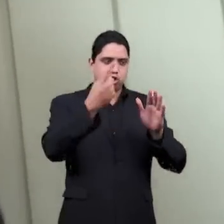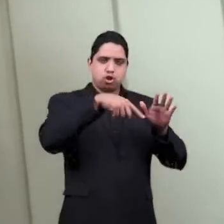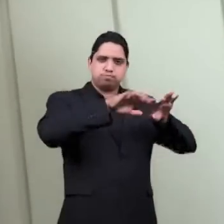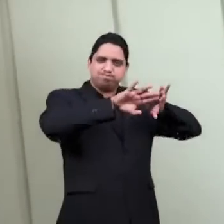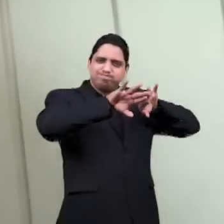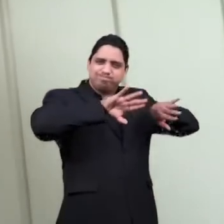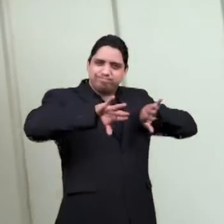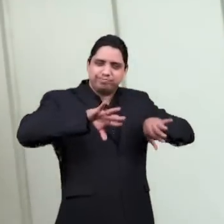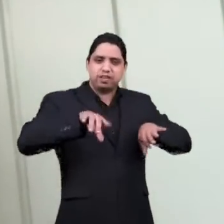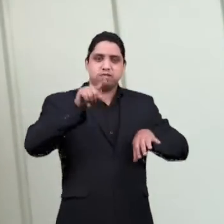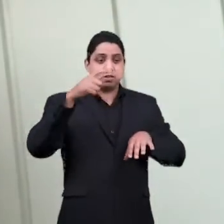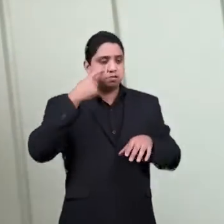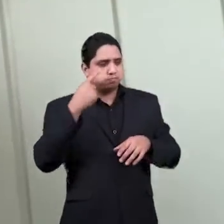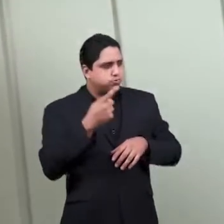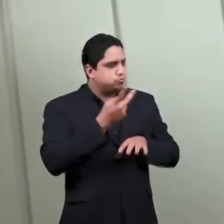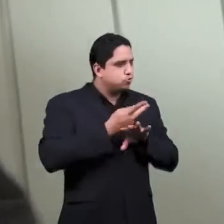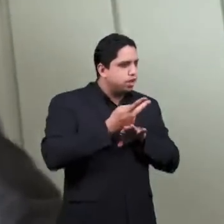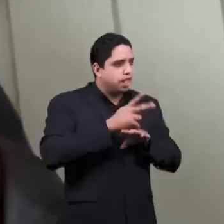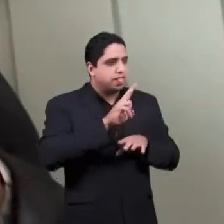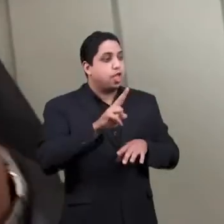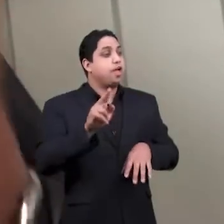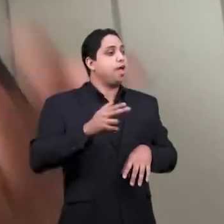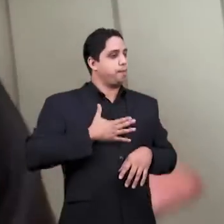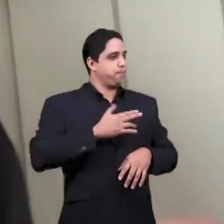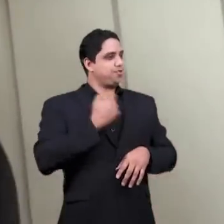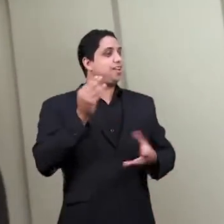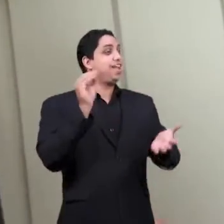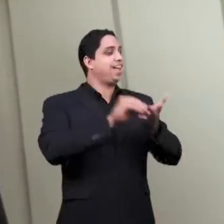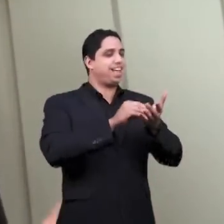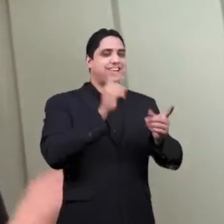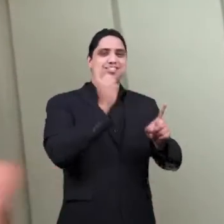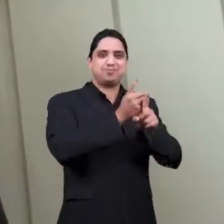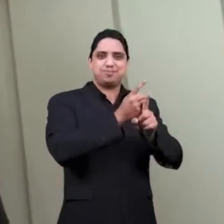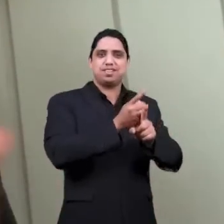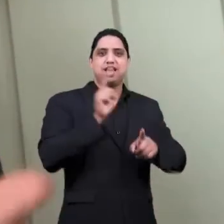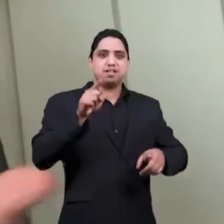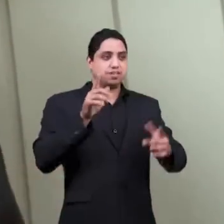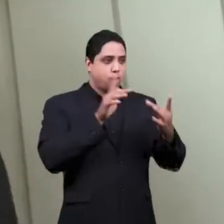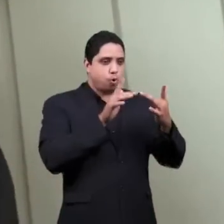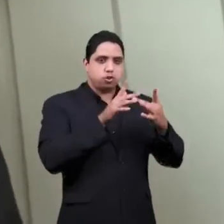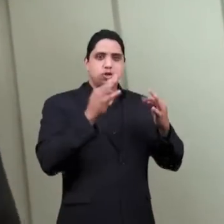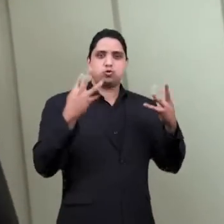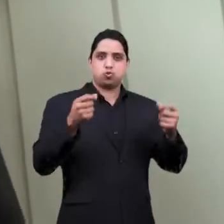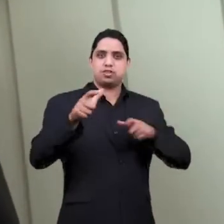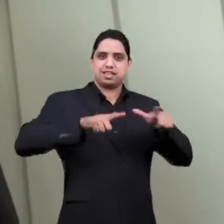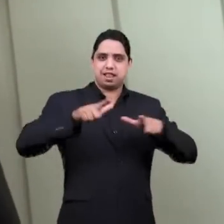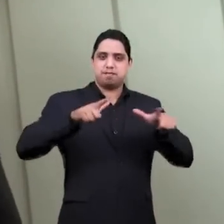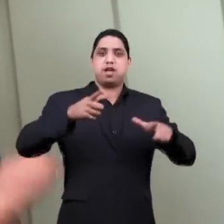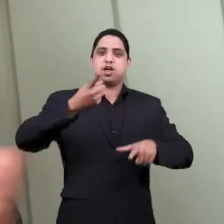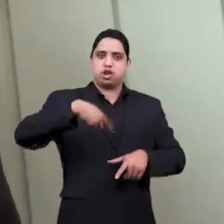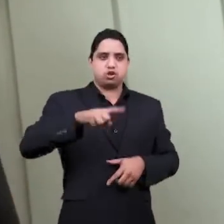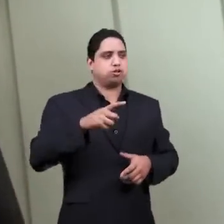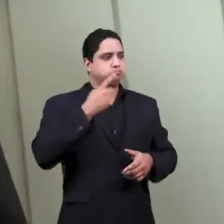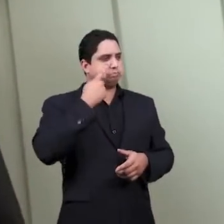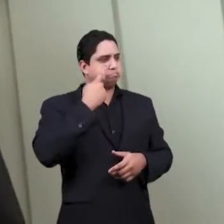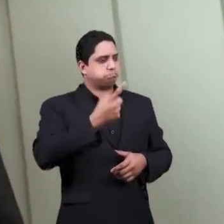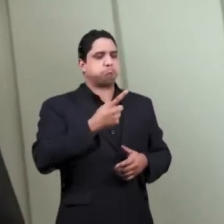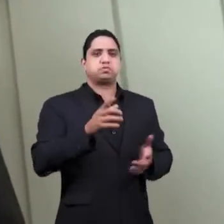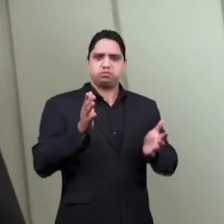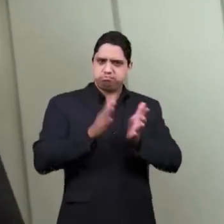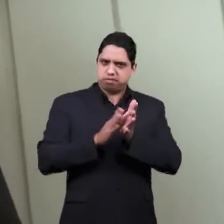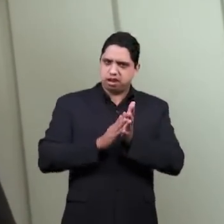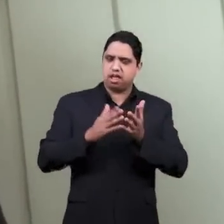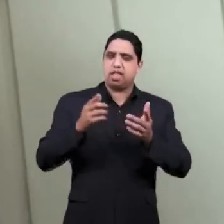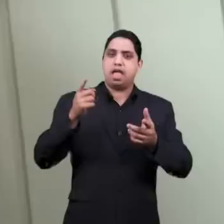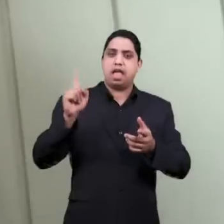irmãos vão ver ali os seus nomes, vão estar ali tendo contato com aquilo que foi o trabalho dos irmãos e que nós reconhecemos esse trabalho como